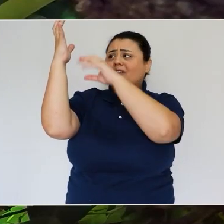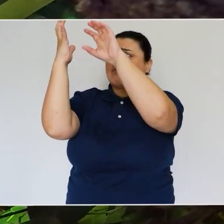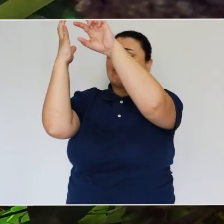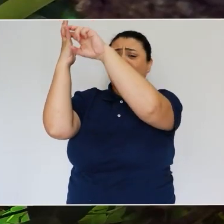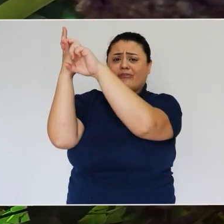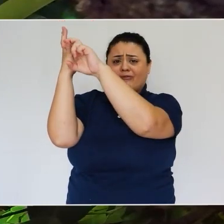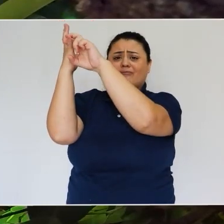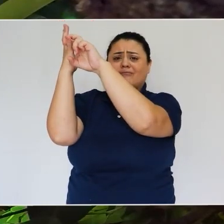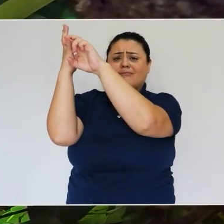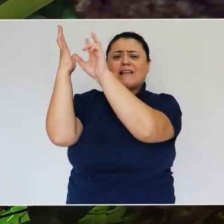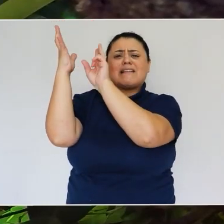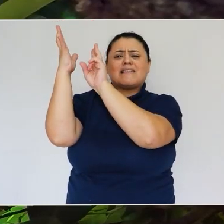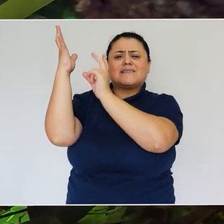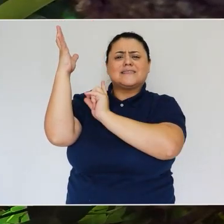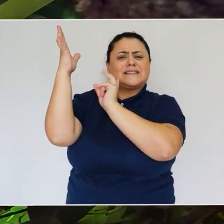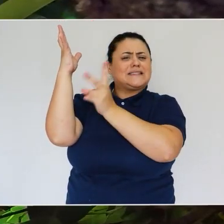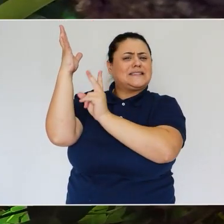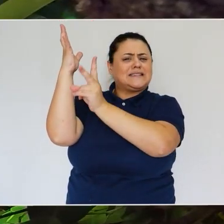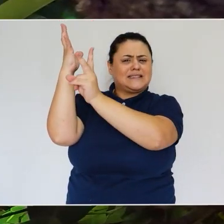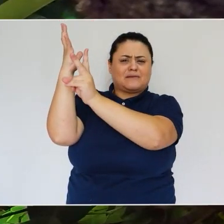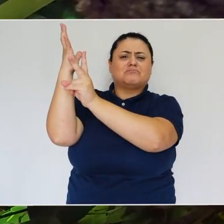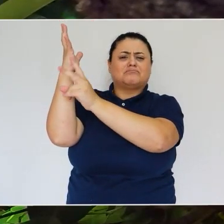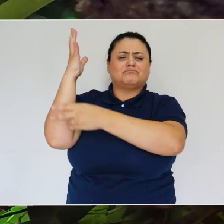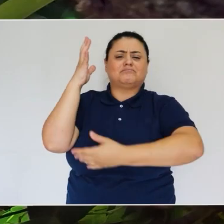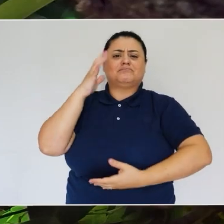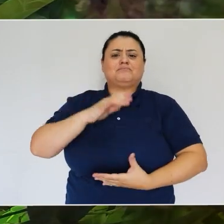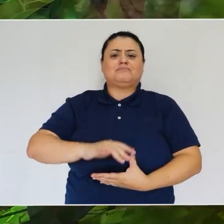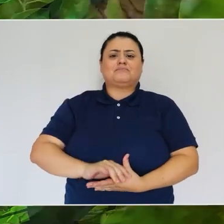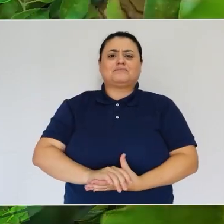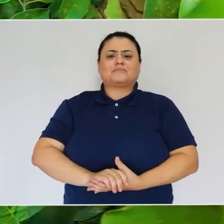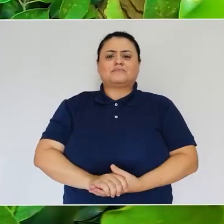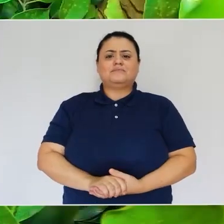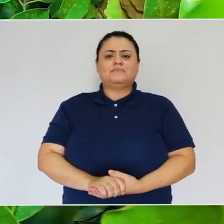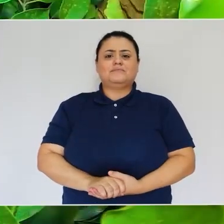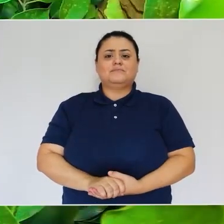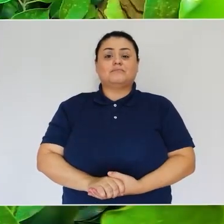do tempo nos galhos superiores.